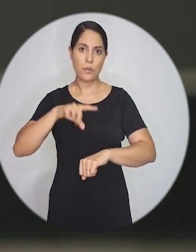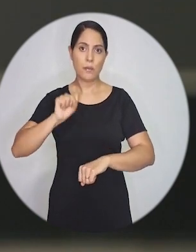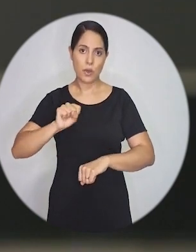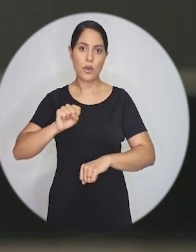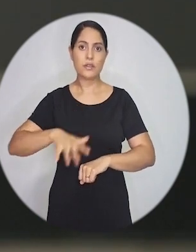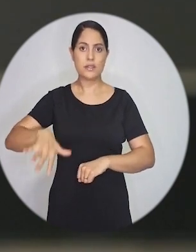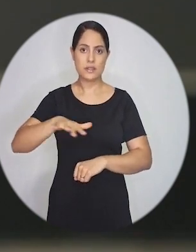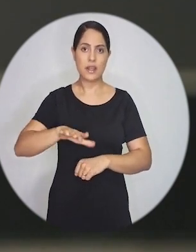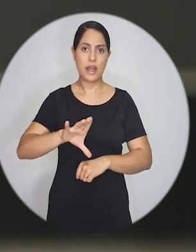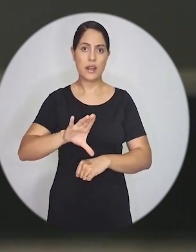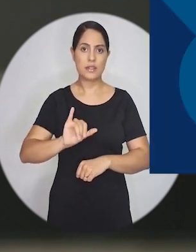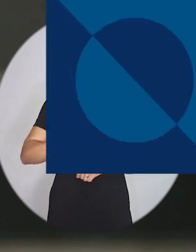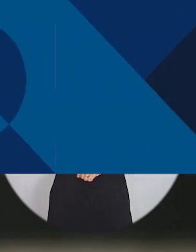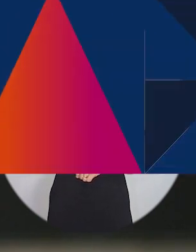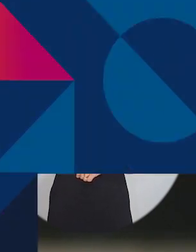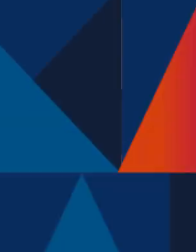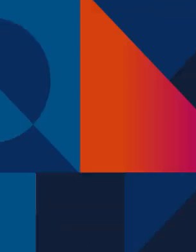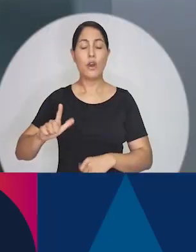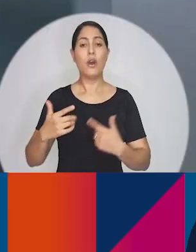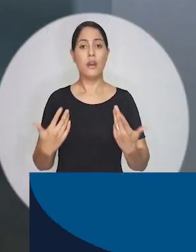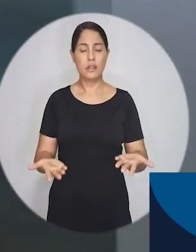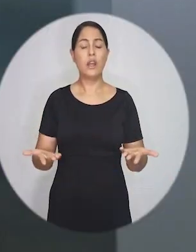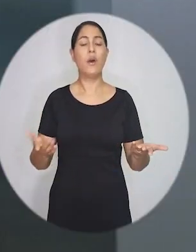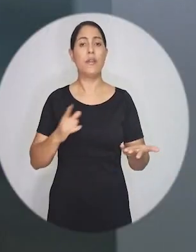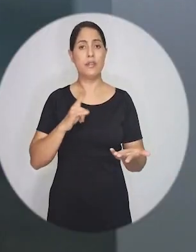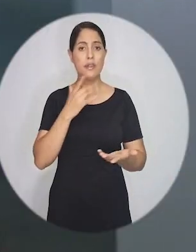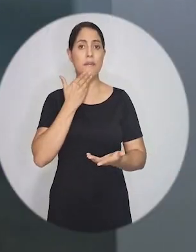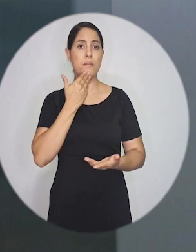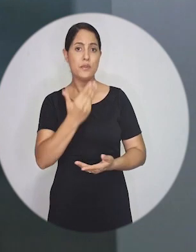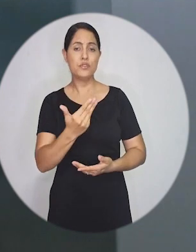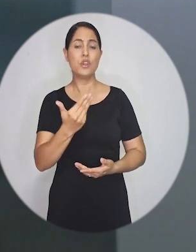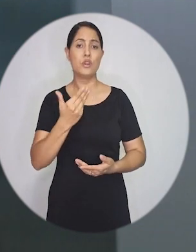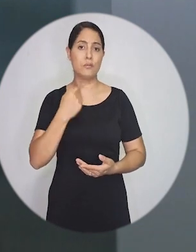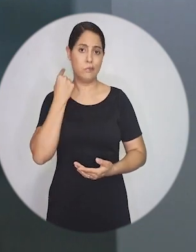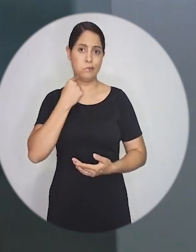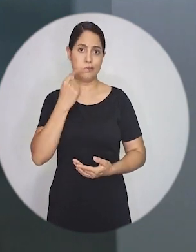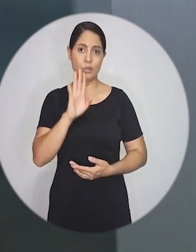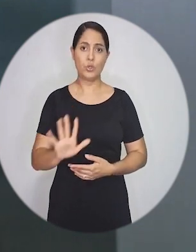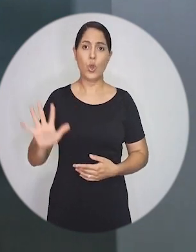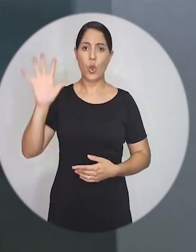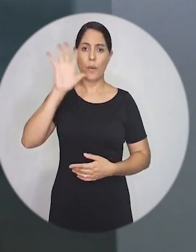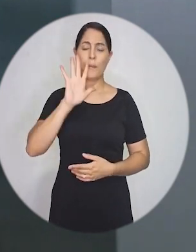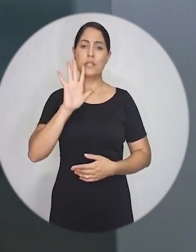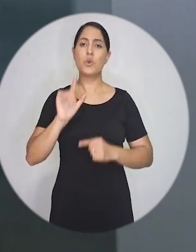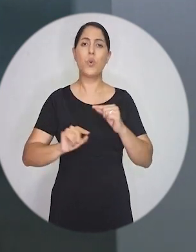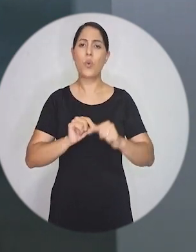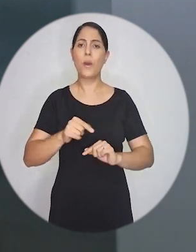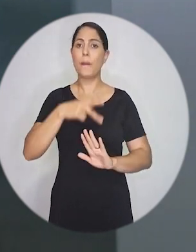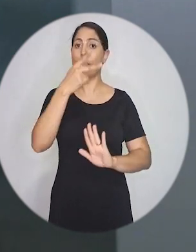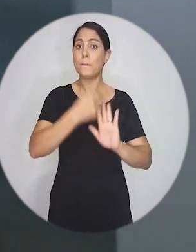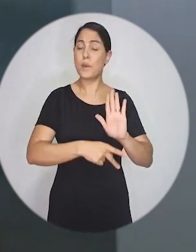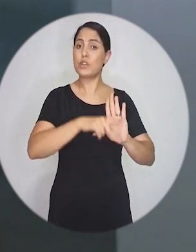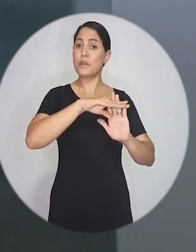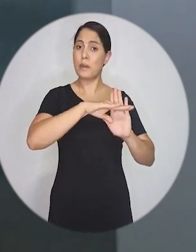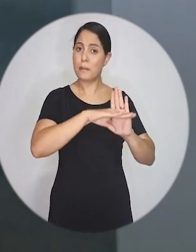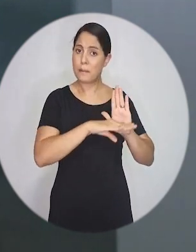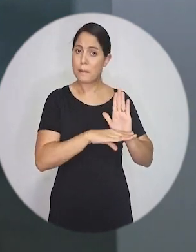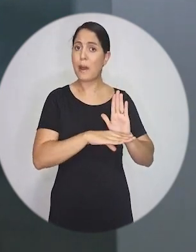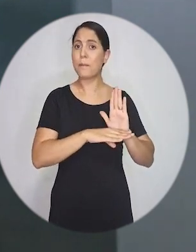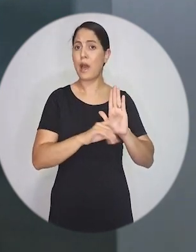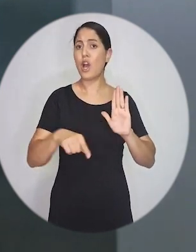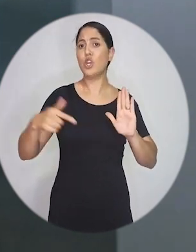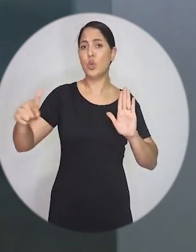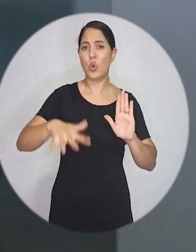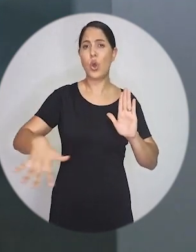e de satisfação. O presidente da OAB Nacional recebeu um pedido de ajuste no edital do Exame de Ordem